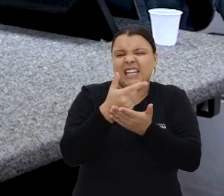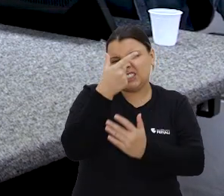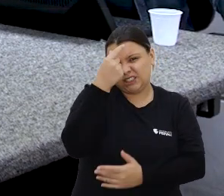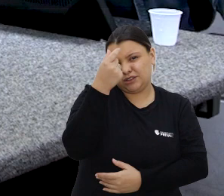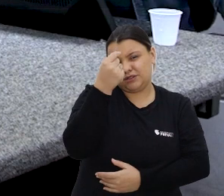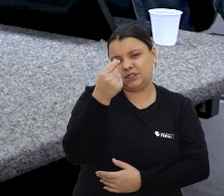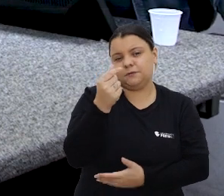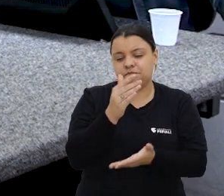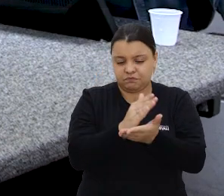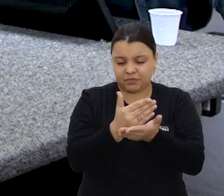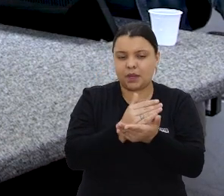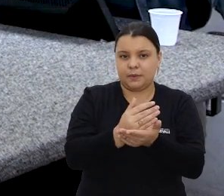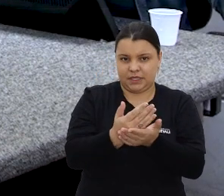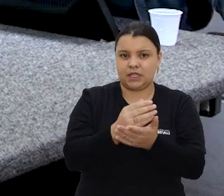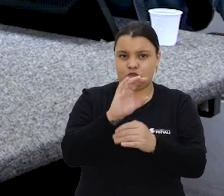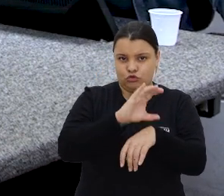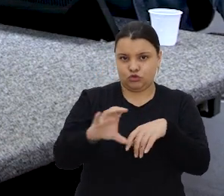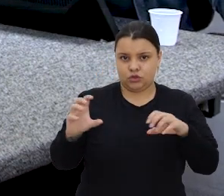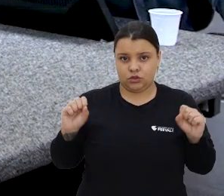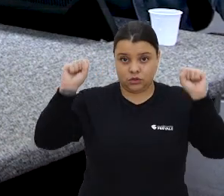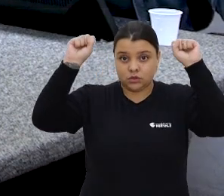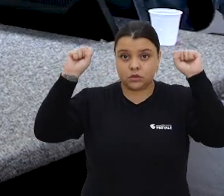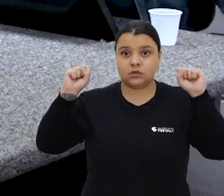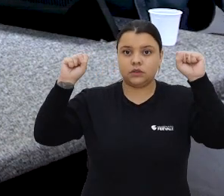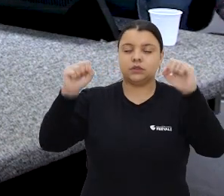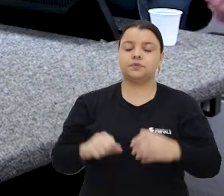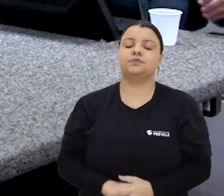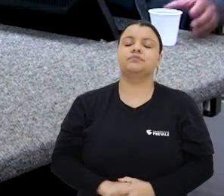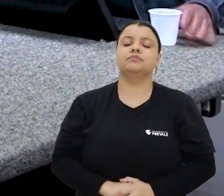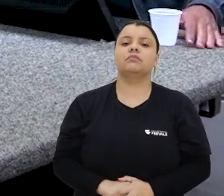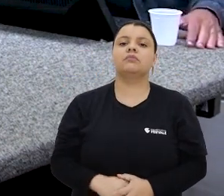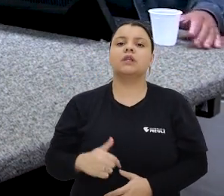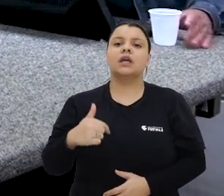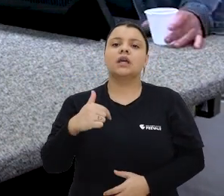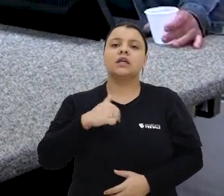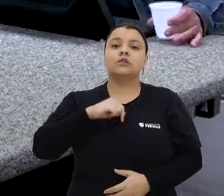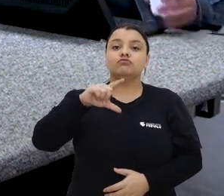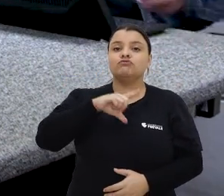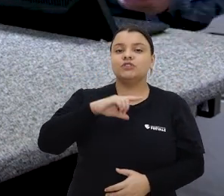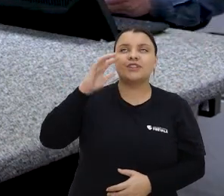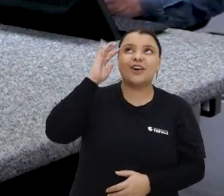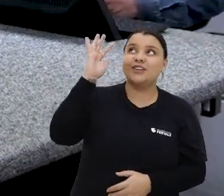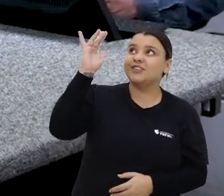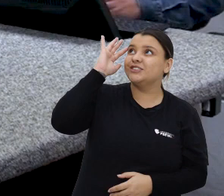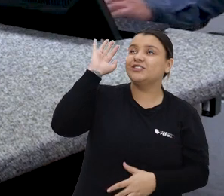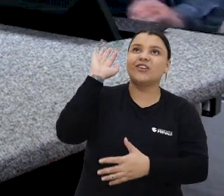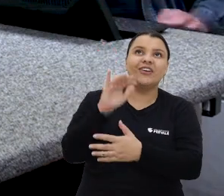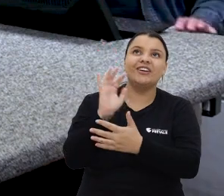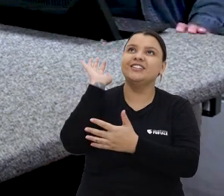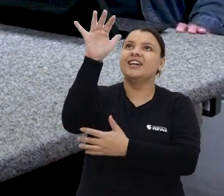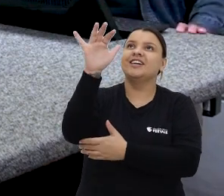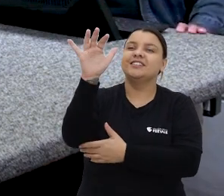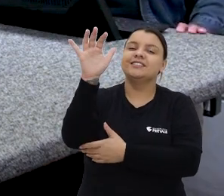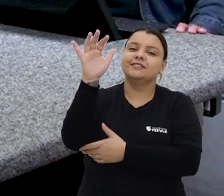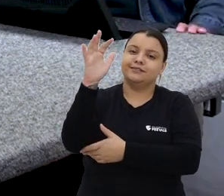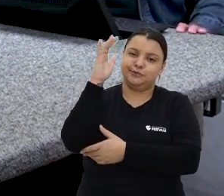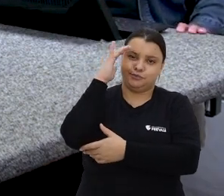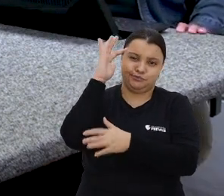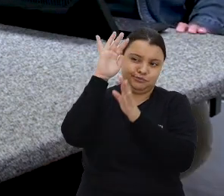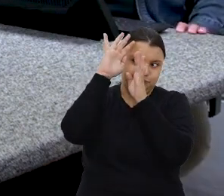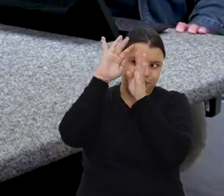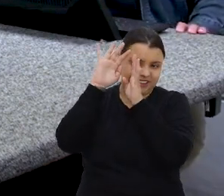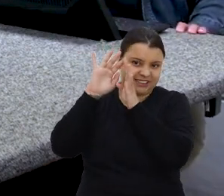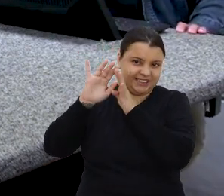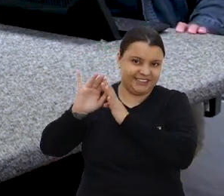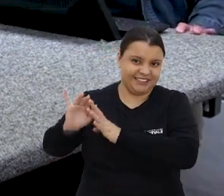curso de Educação Física, eu ainda tinha um sonho de jogar basquete, mas eu já estava começando a deixar esse sonho de lado. O basquete já